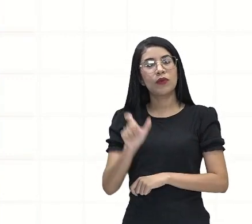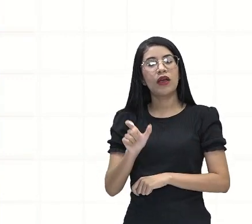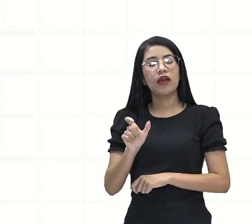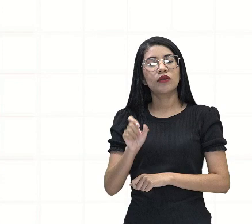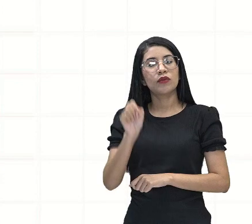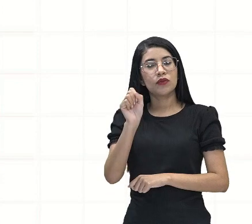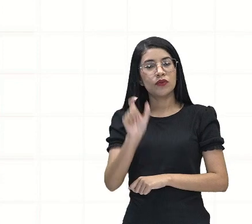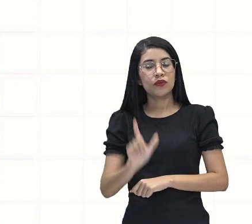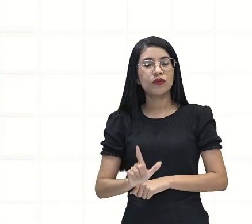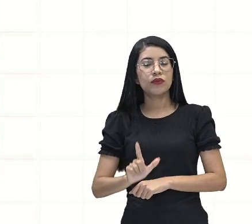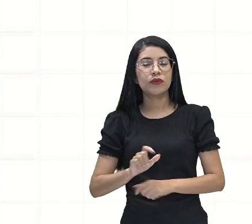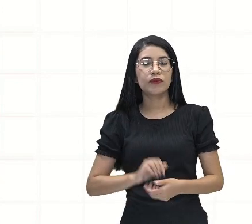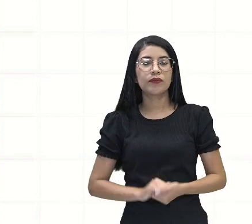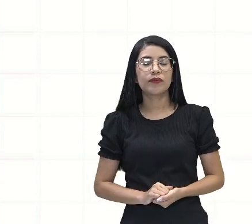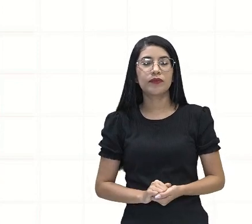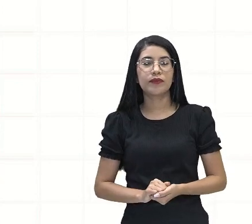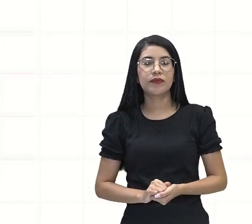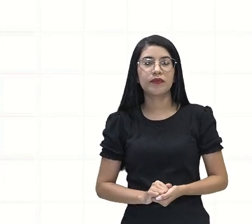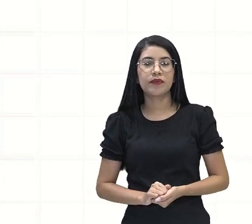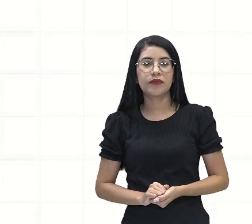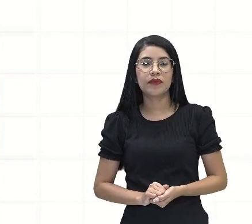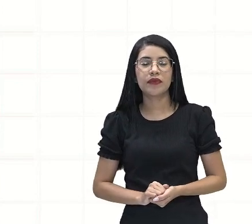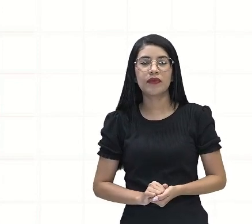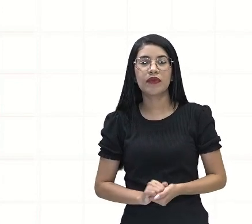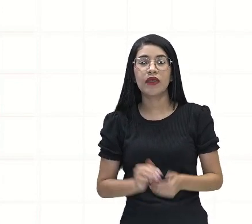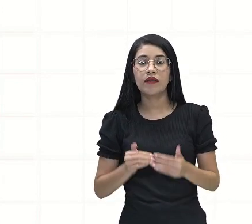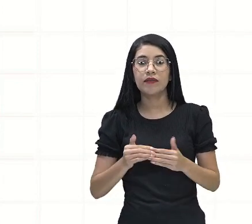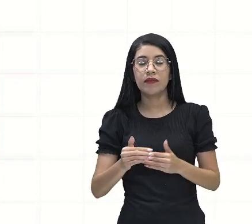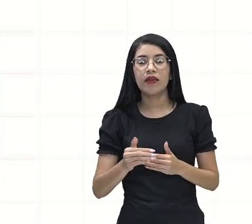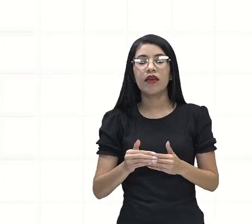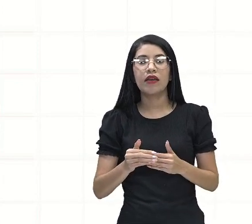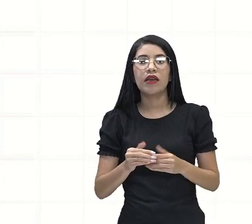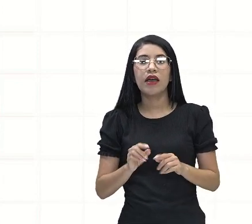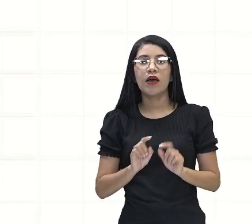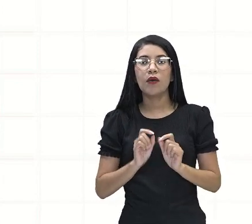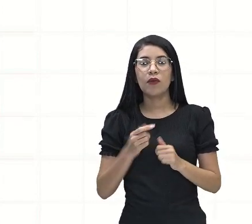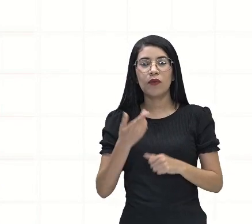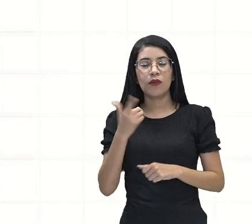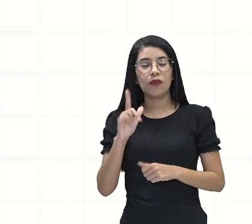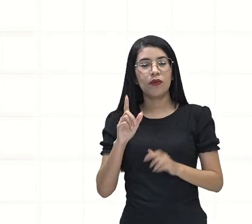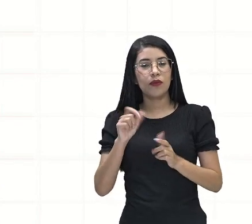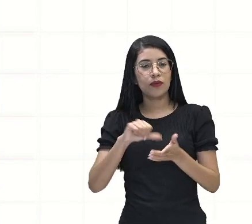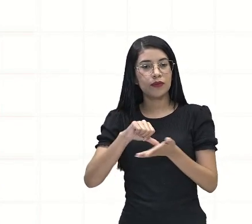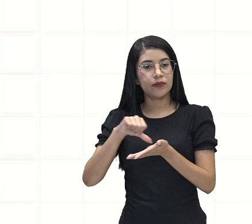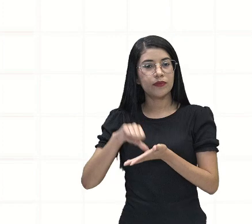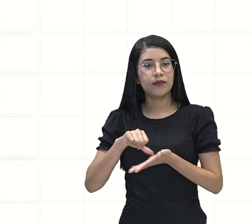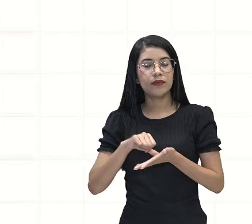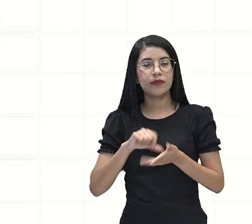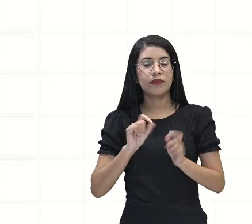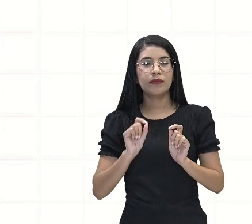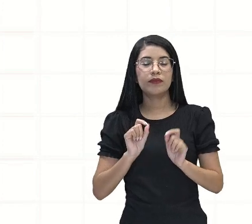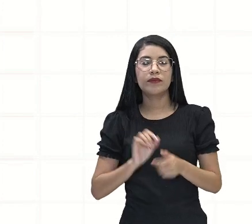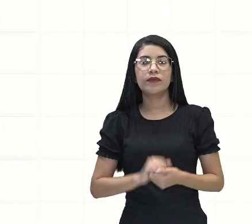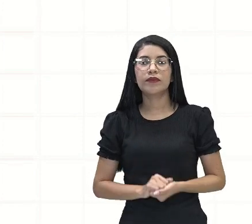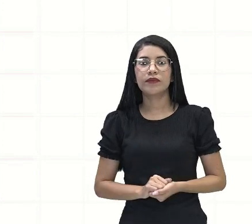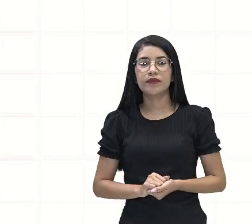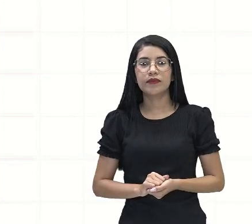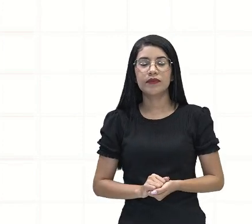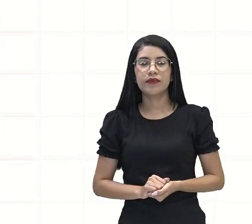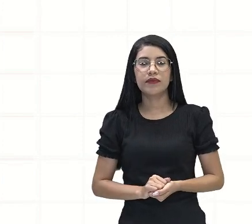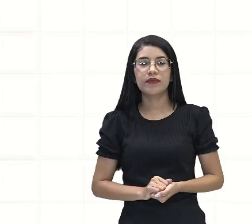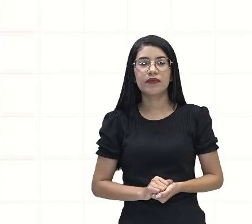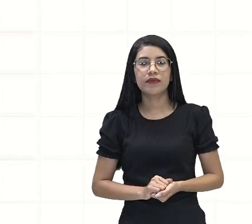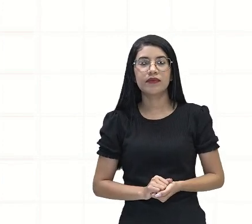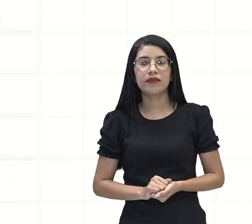Brasil e aí a gente vai seguindo aqui pro nosso próximo mapa temático que a